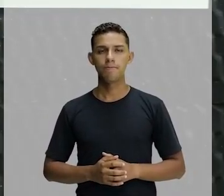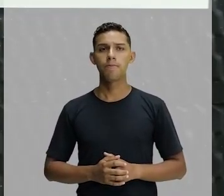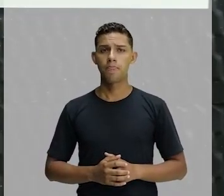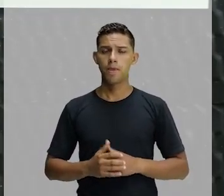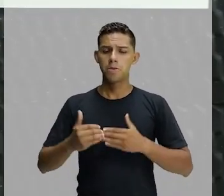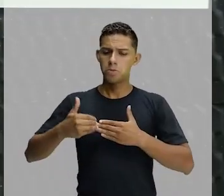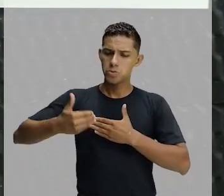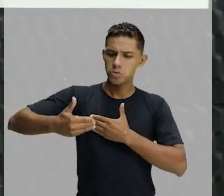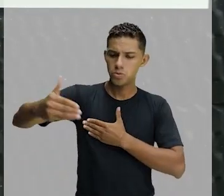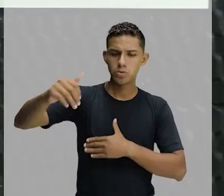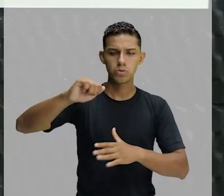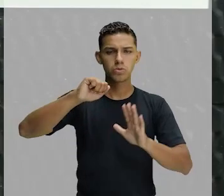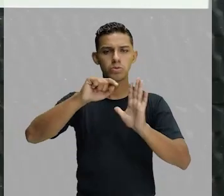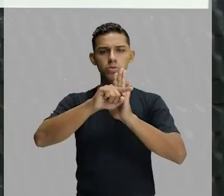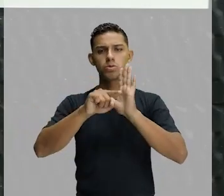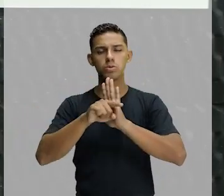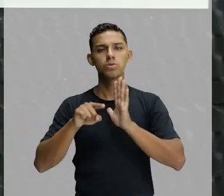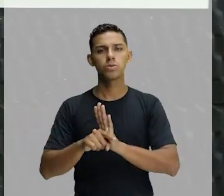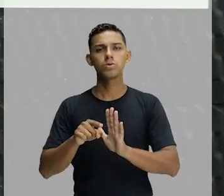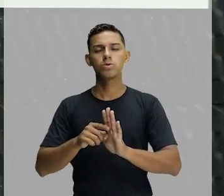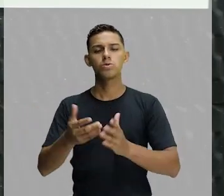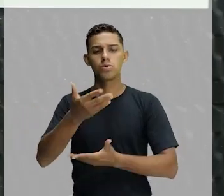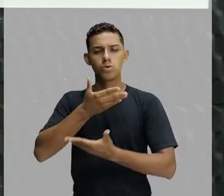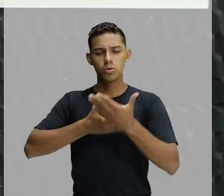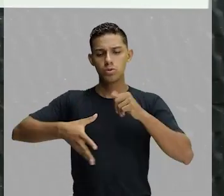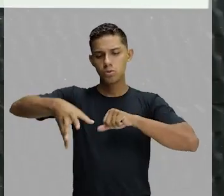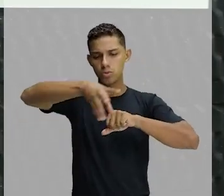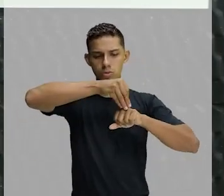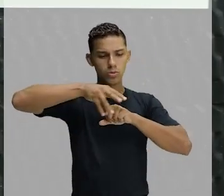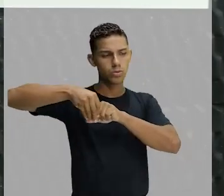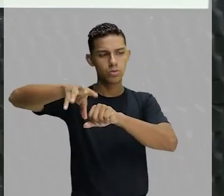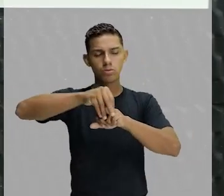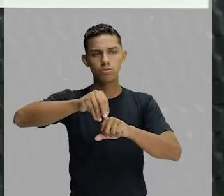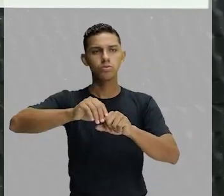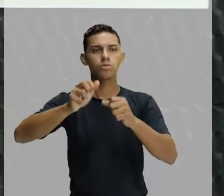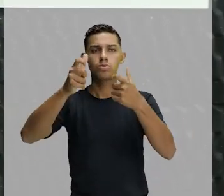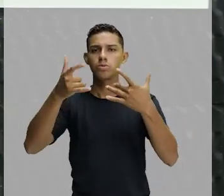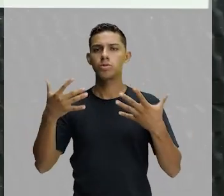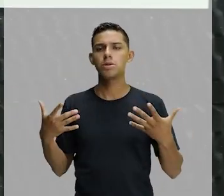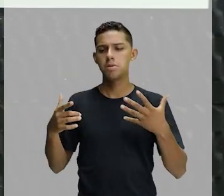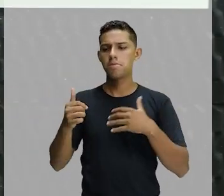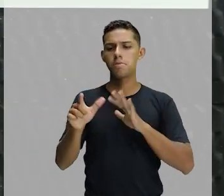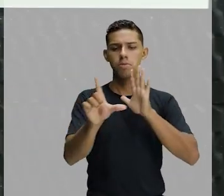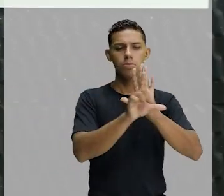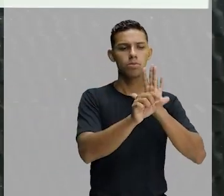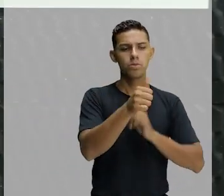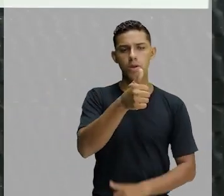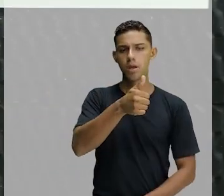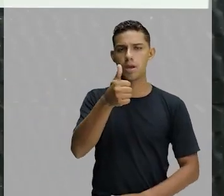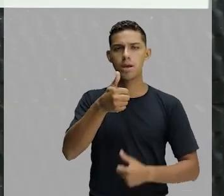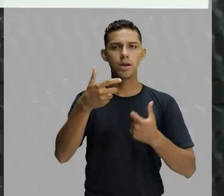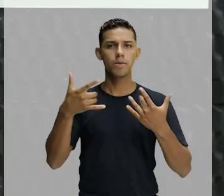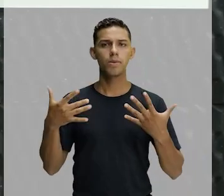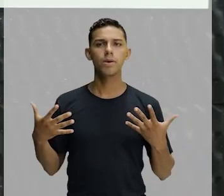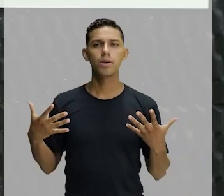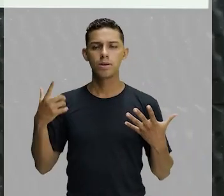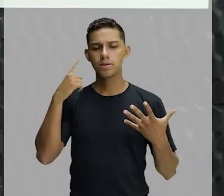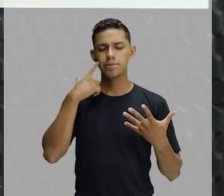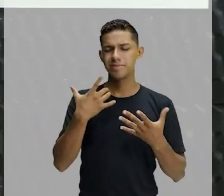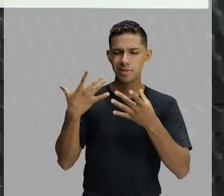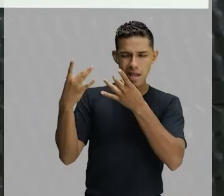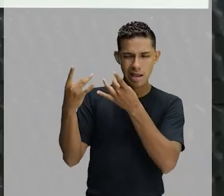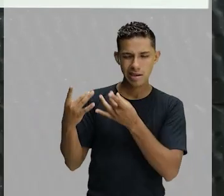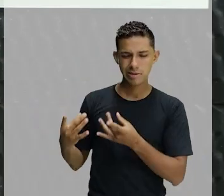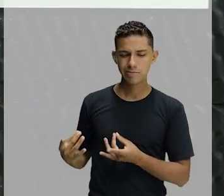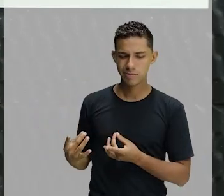questões envolvendo esses conhecimentos sobre genética mendeliana, de primeira lei de Mendel, casos